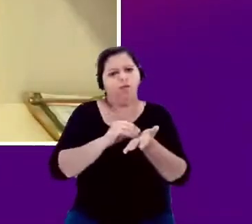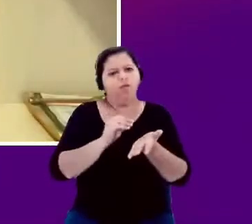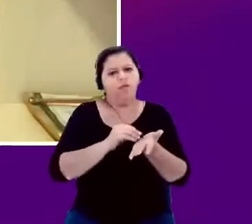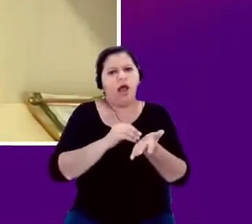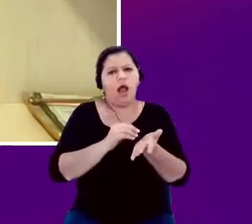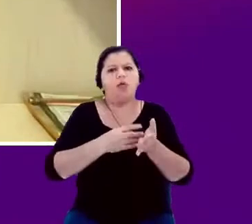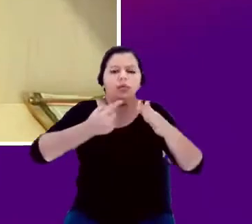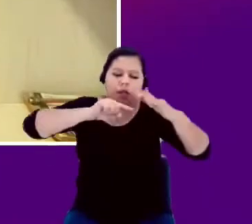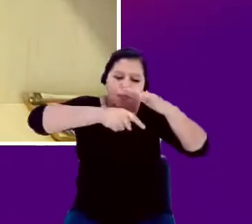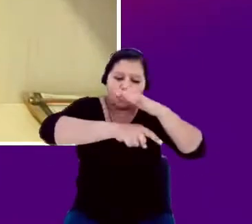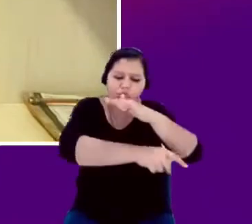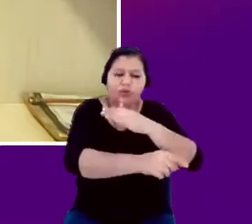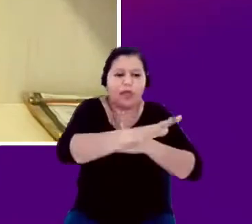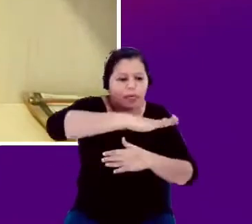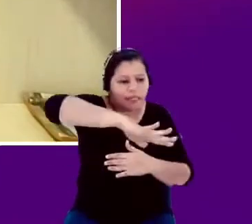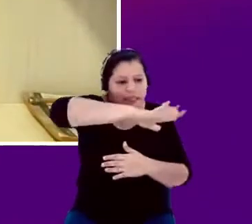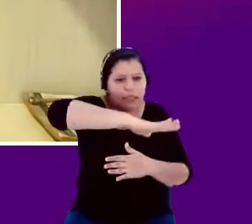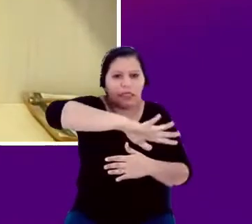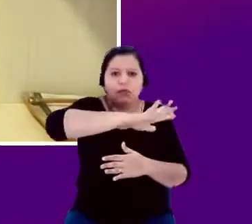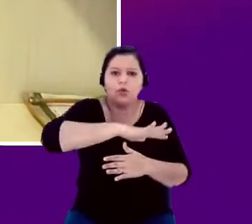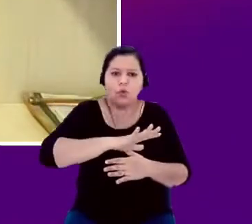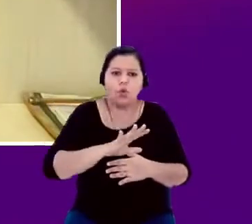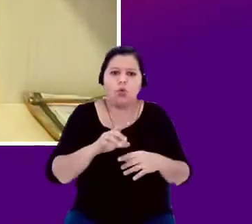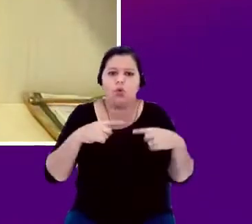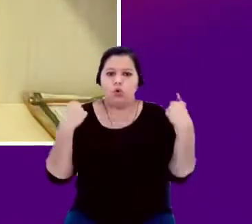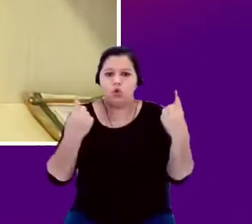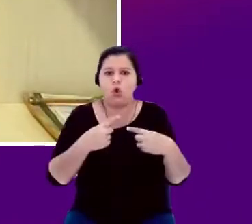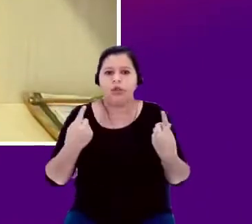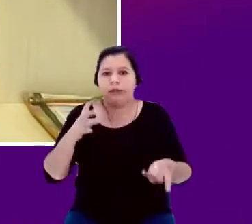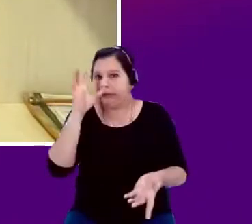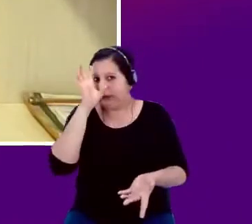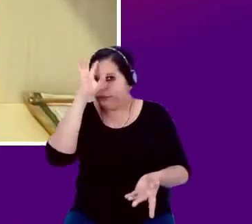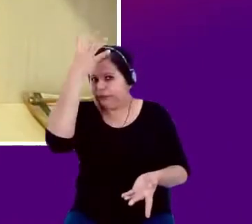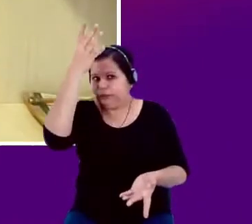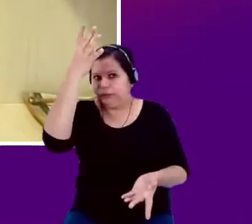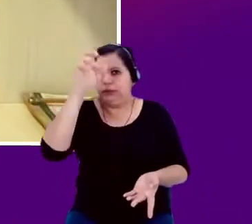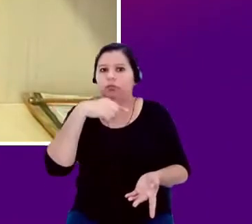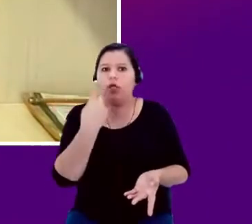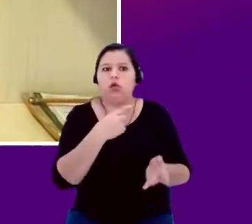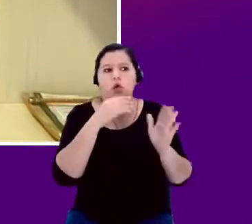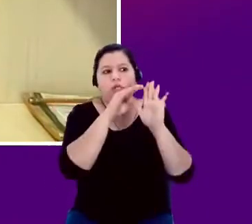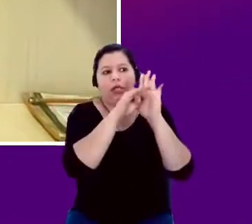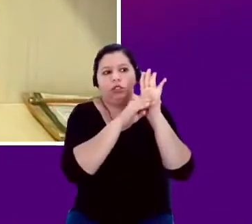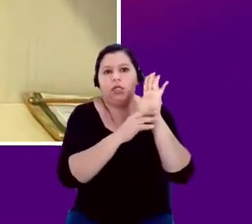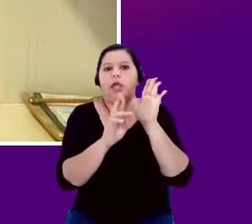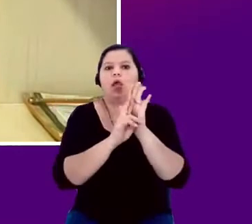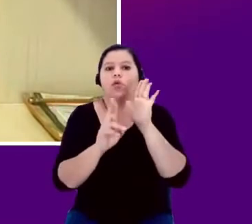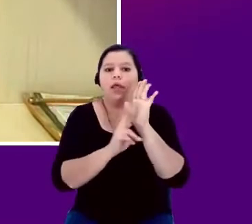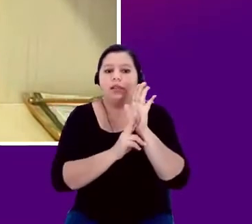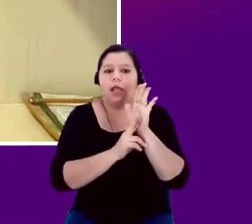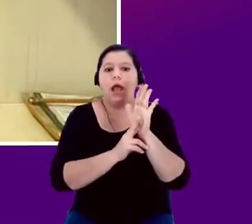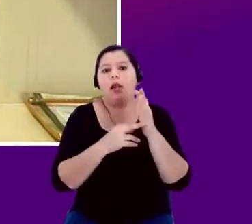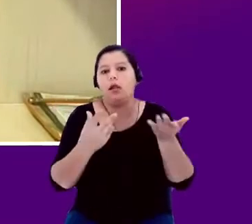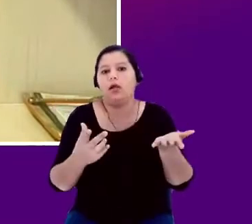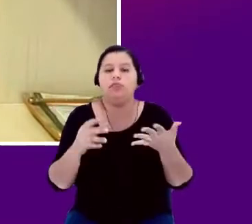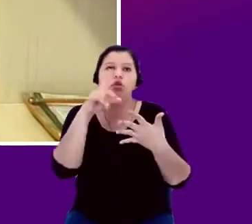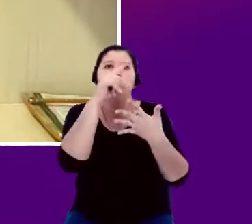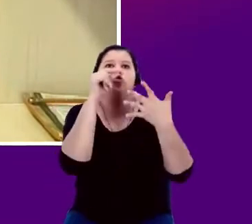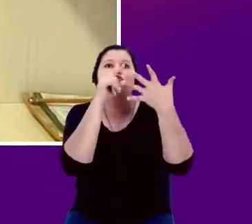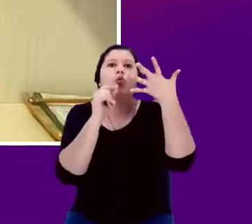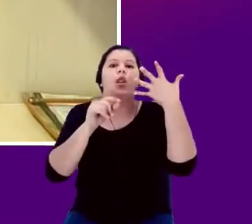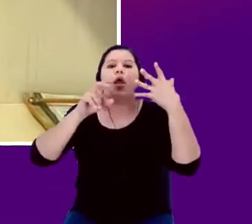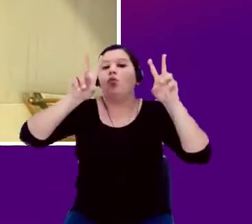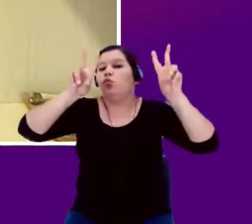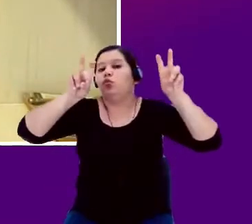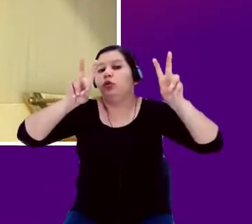esse setor. Como é sabido, nós tomamos a decisão de, na nossa agenda regulatória, privilegiar os temas que têm uma